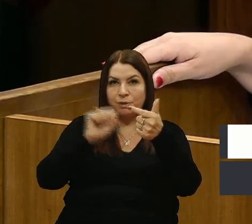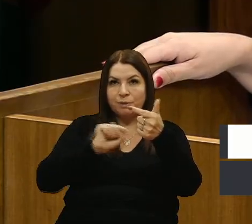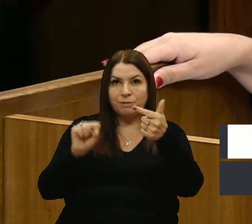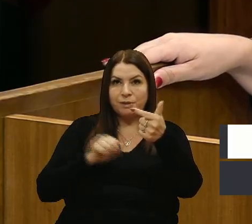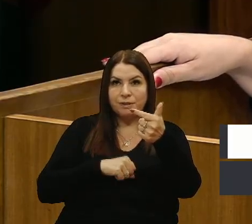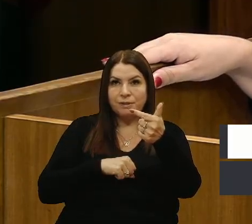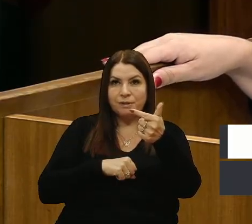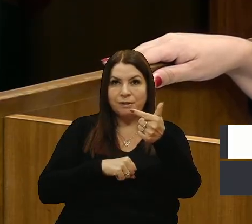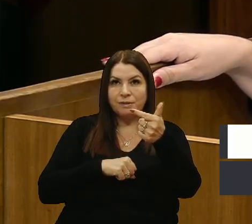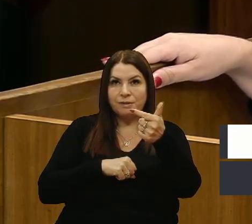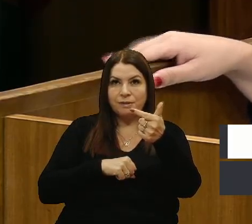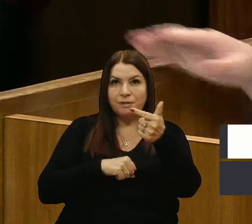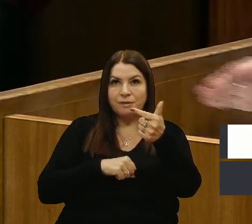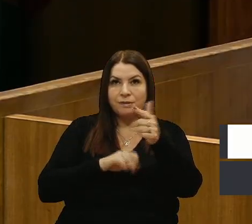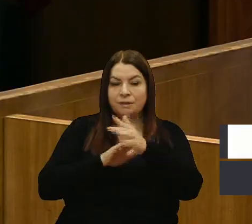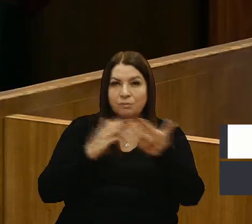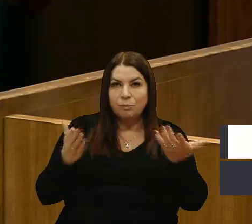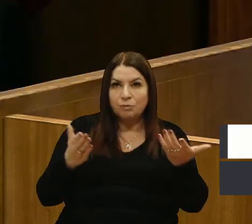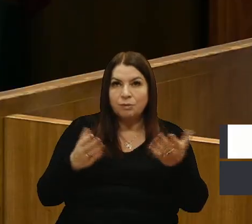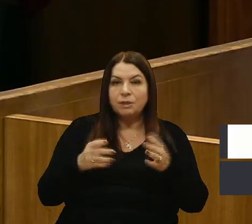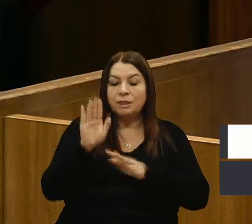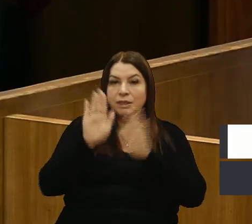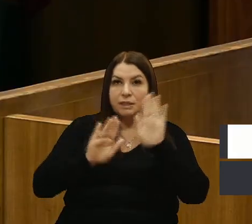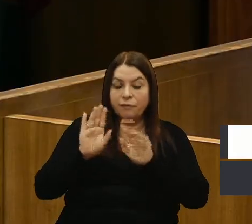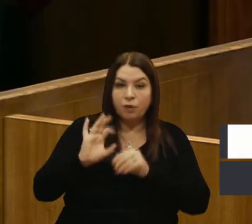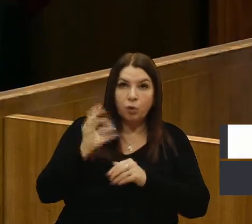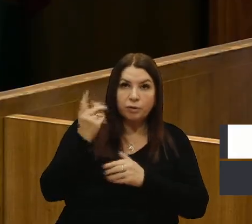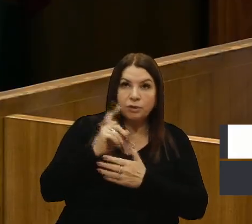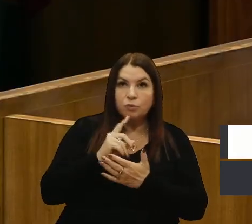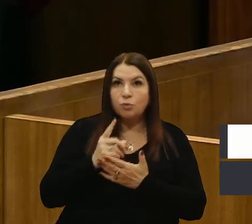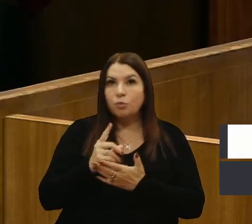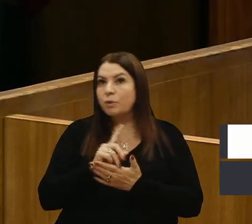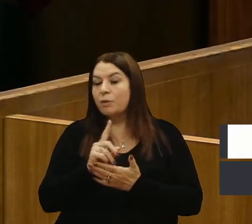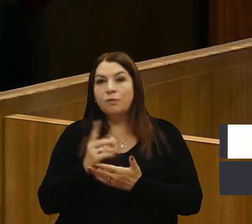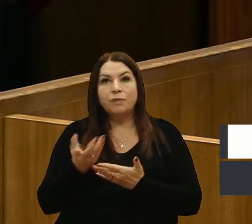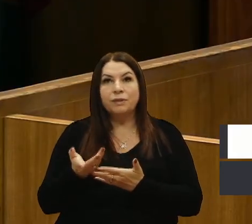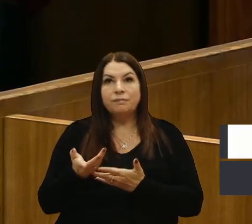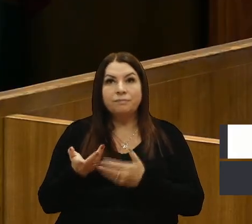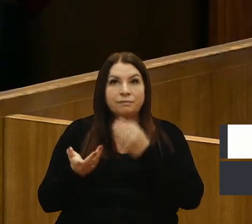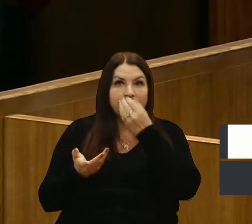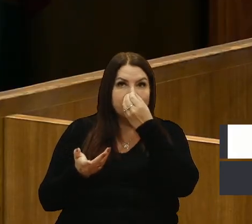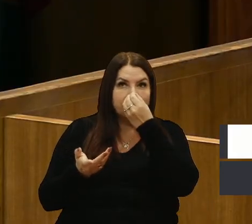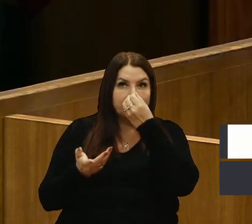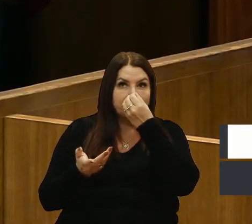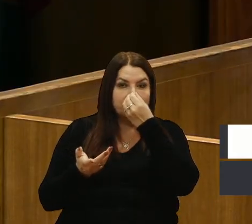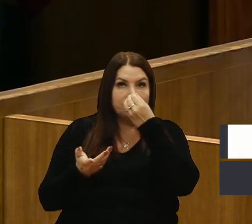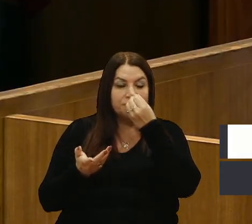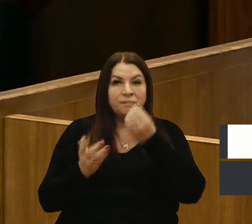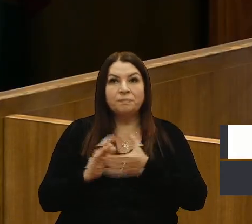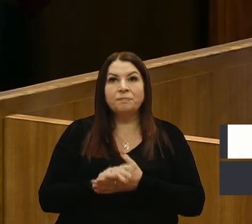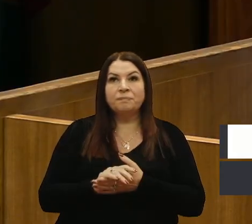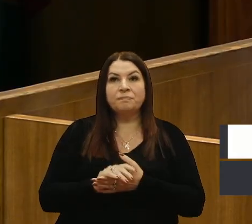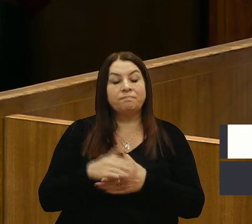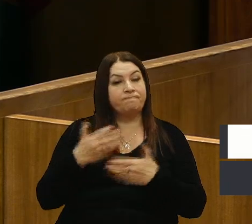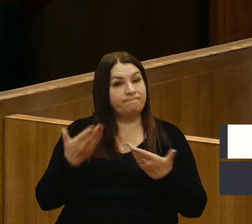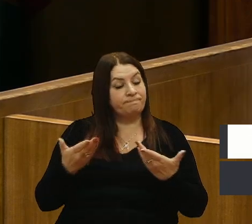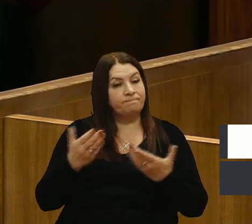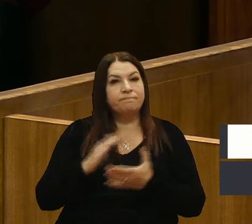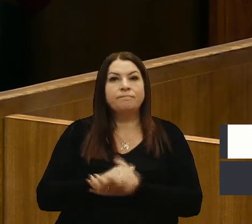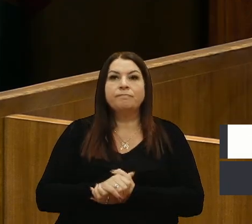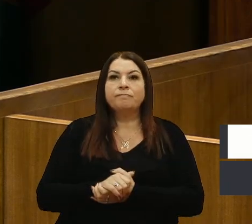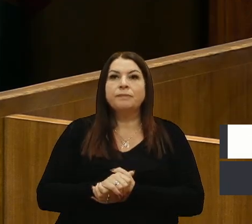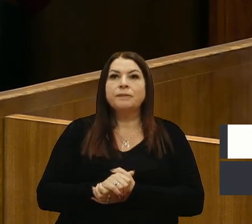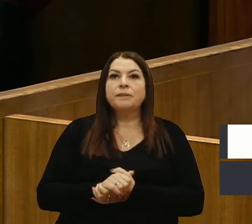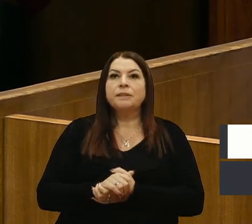de 2026. A licitação vai acontecer ou não vai acontecer? Eis a questão.